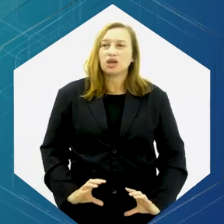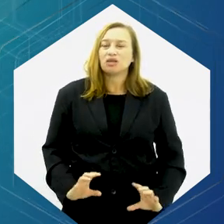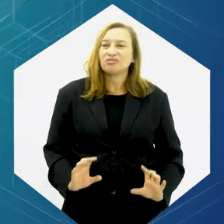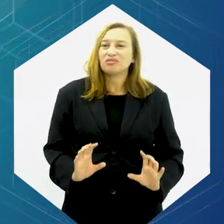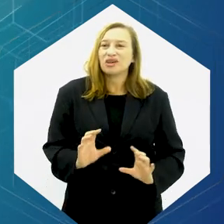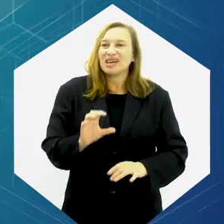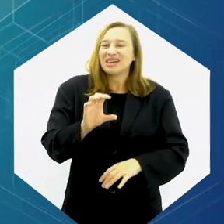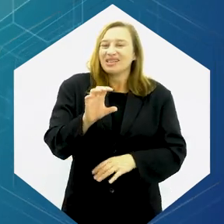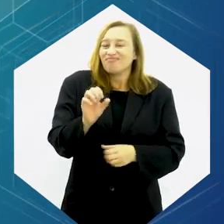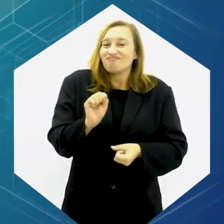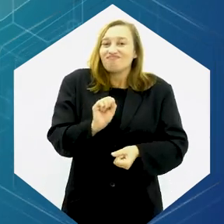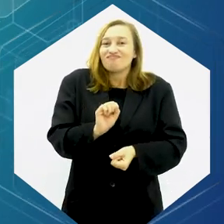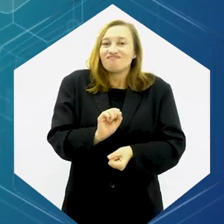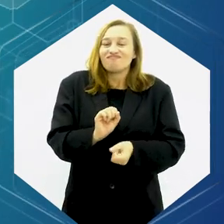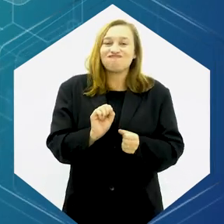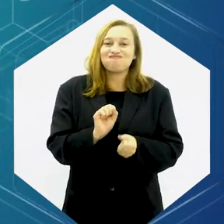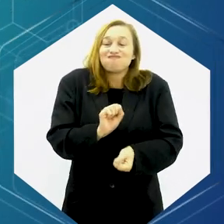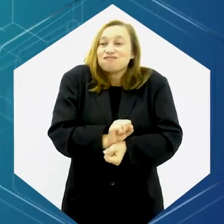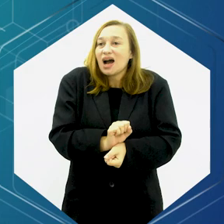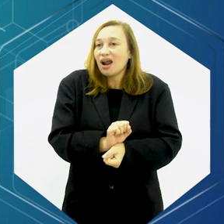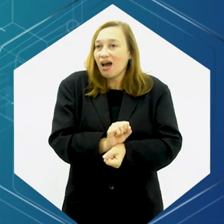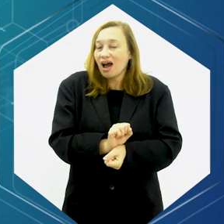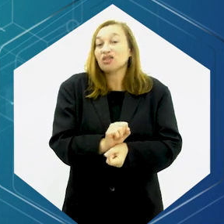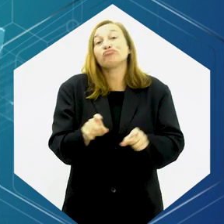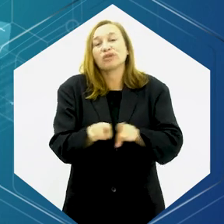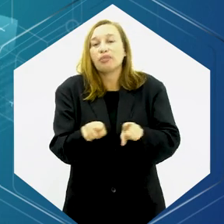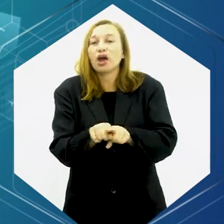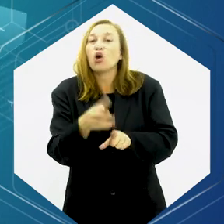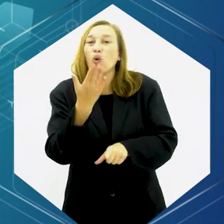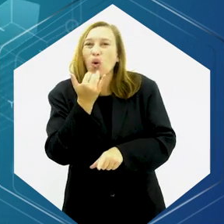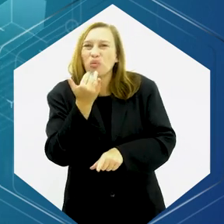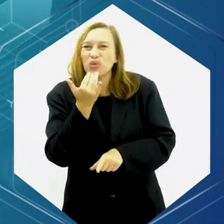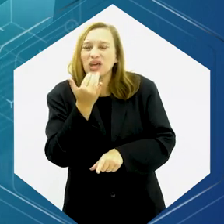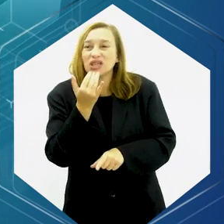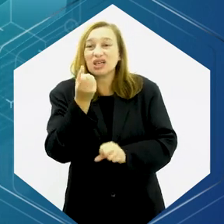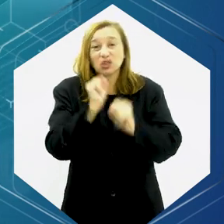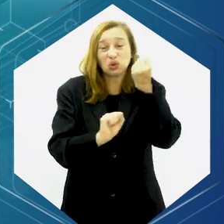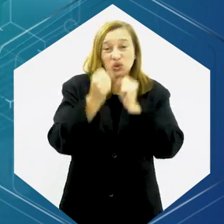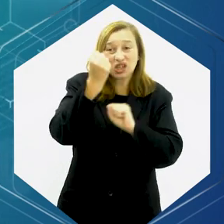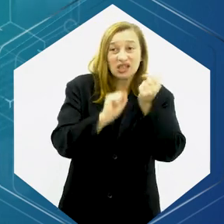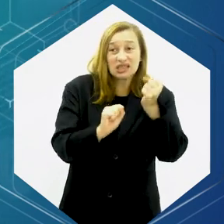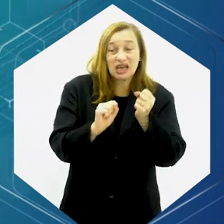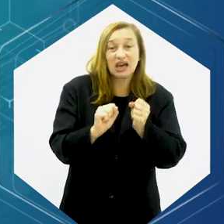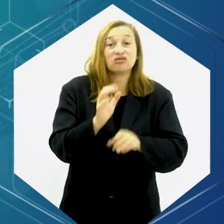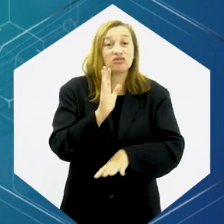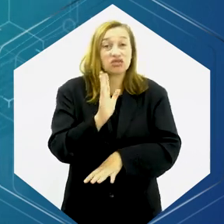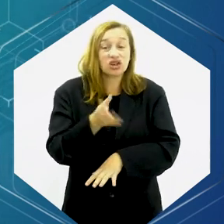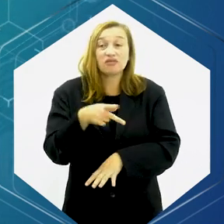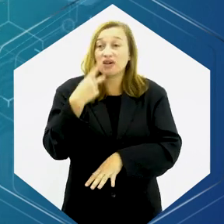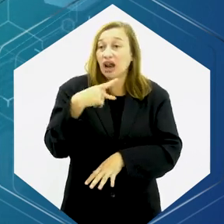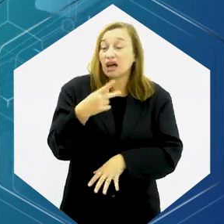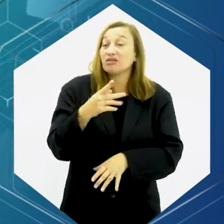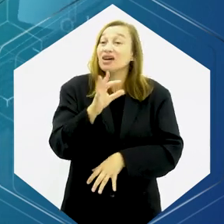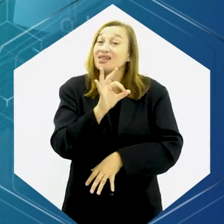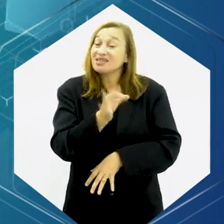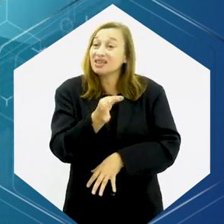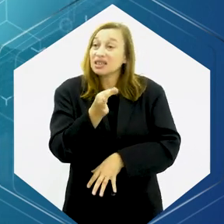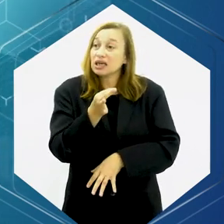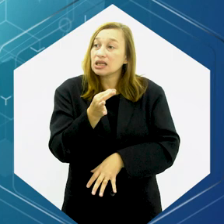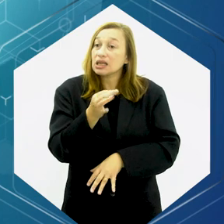o o aumento né do consumo de alimentos ultraprocessados que o professor Gustavo já trouxe mas também com certeza